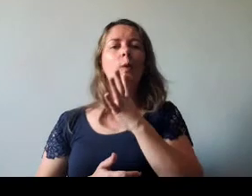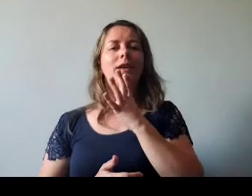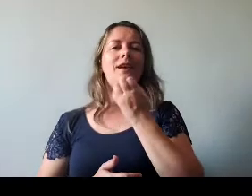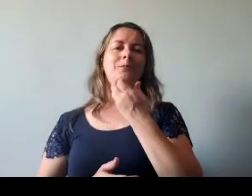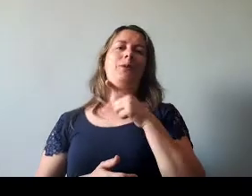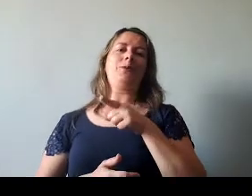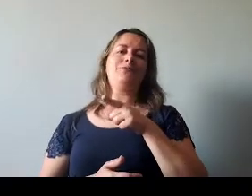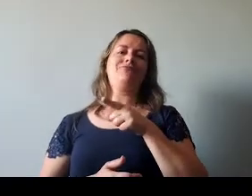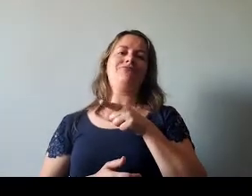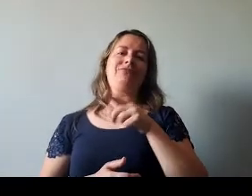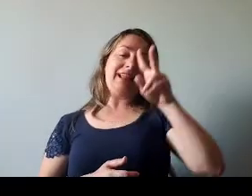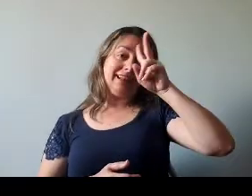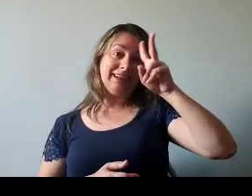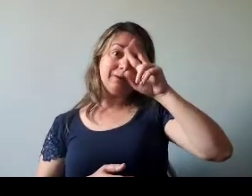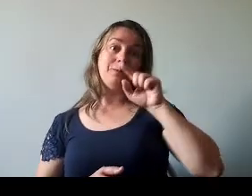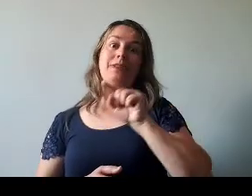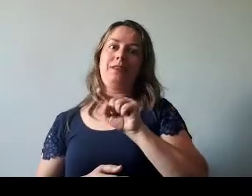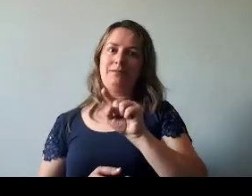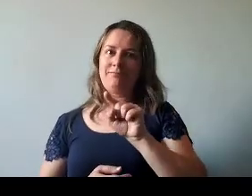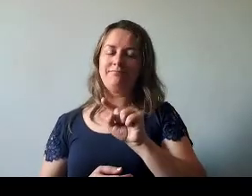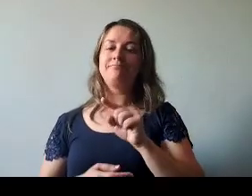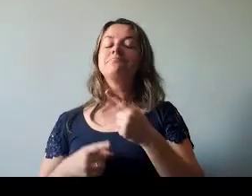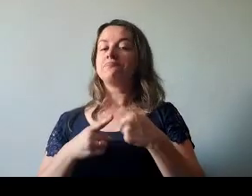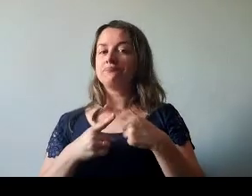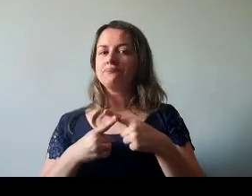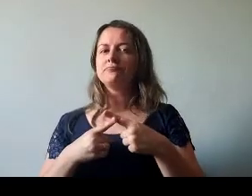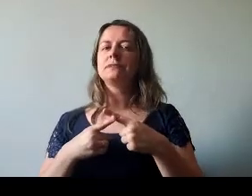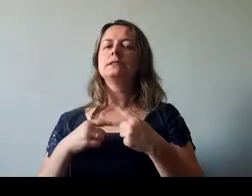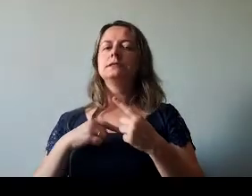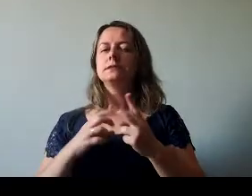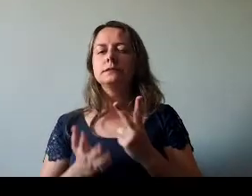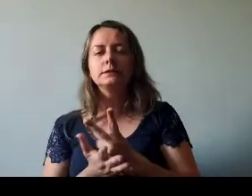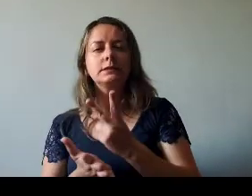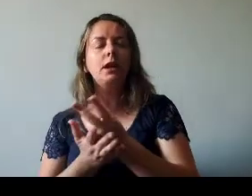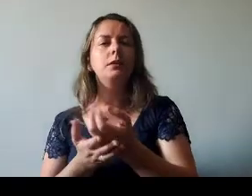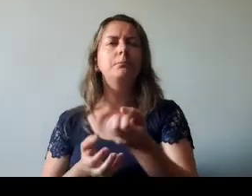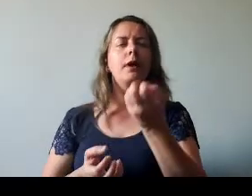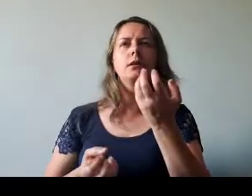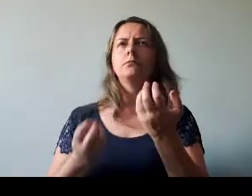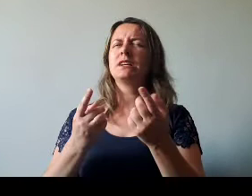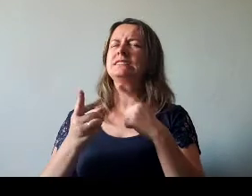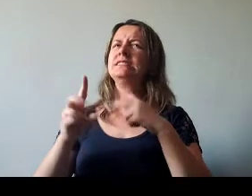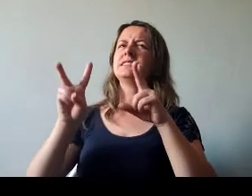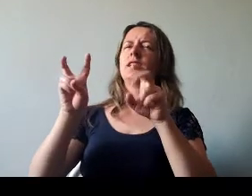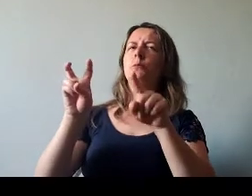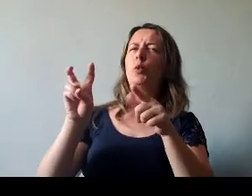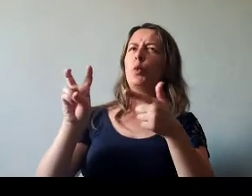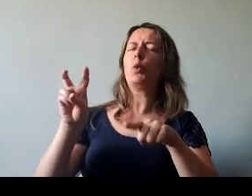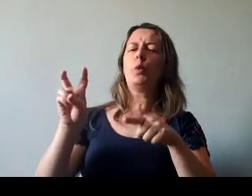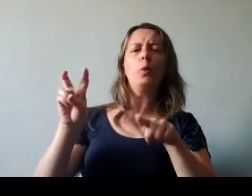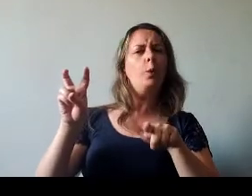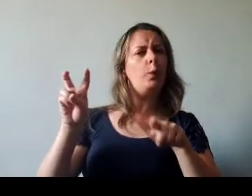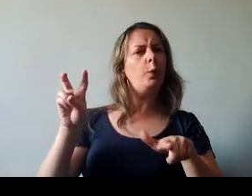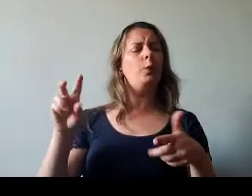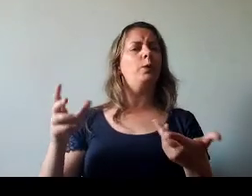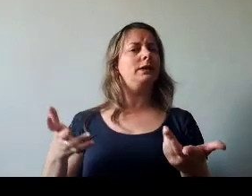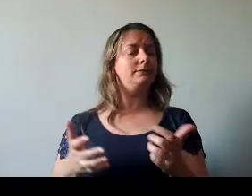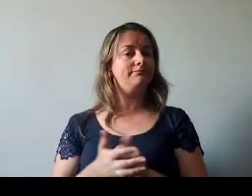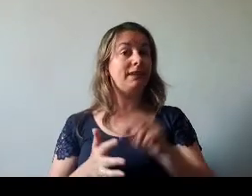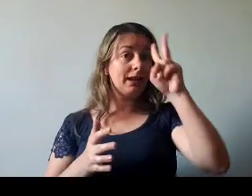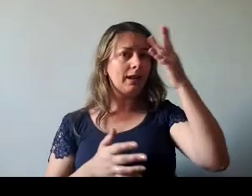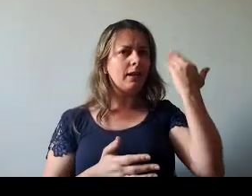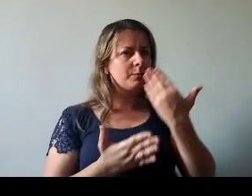lembrando, porque são coisas que vão sempre estar aparecendo. Então, lembrando um pouquinho lá o nosso nono ano, o que